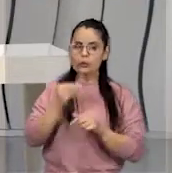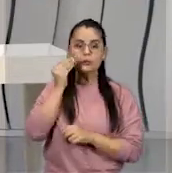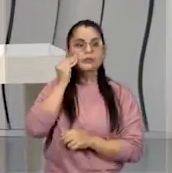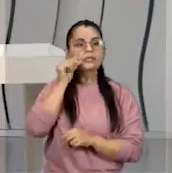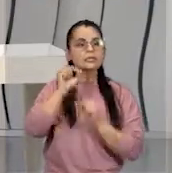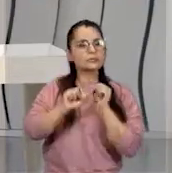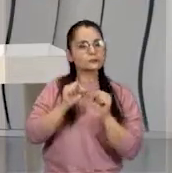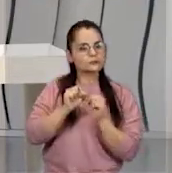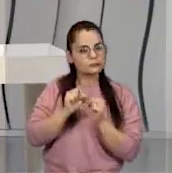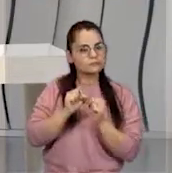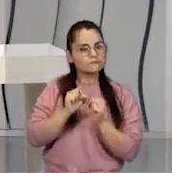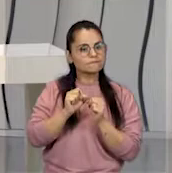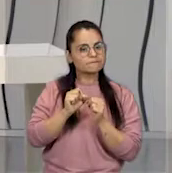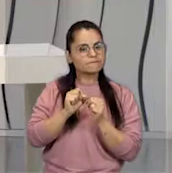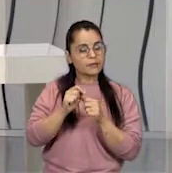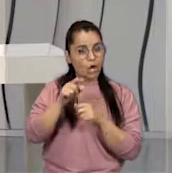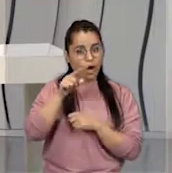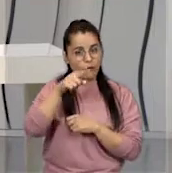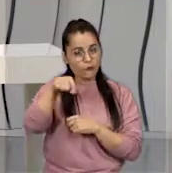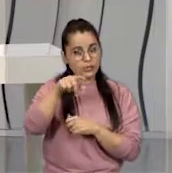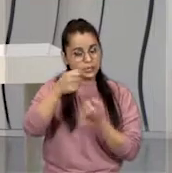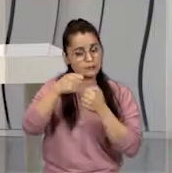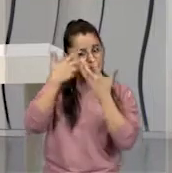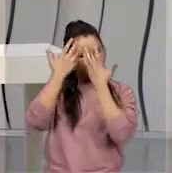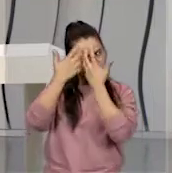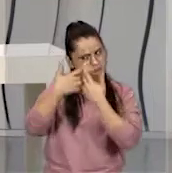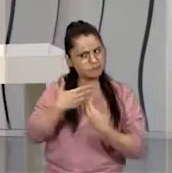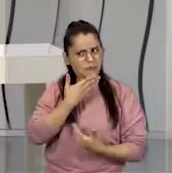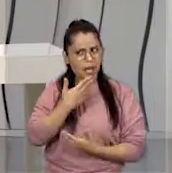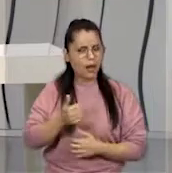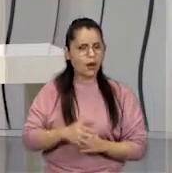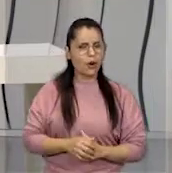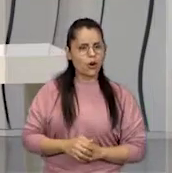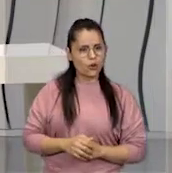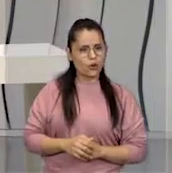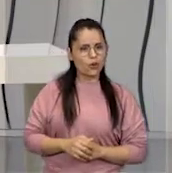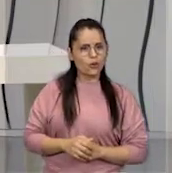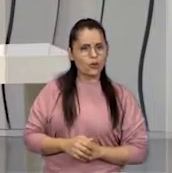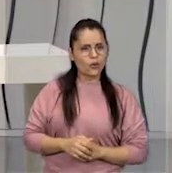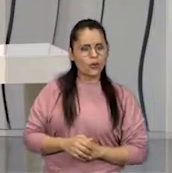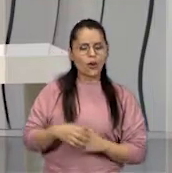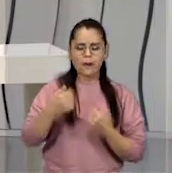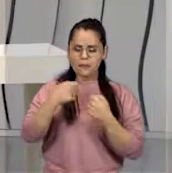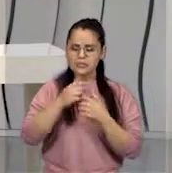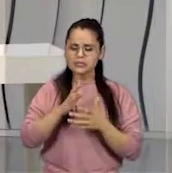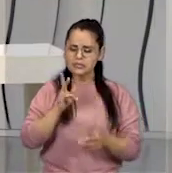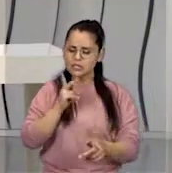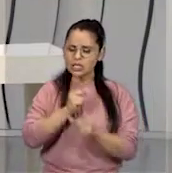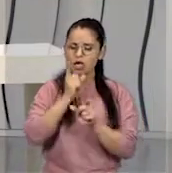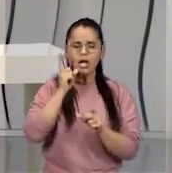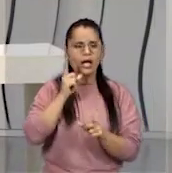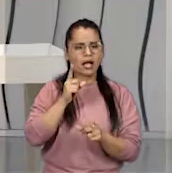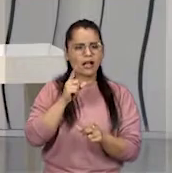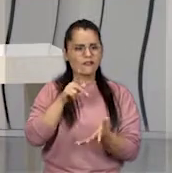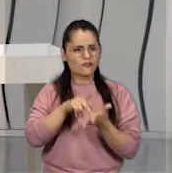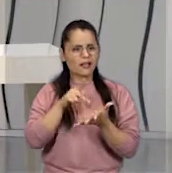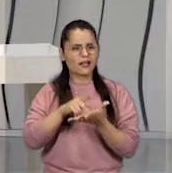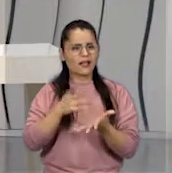em paralelo, falando que as pessoas tinham que refletir melhor, que tinham que encontrar a verdade, que tinham que